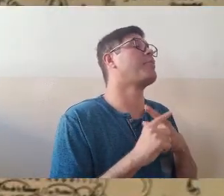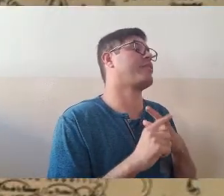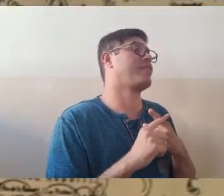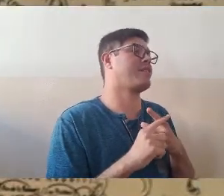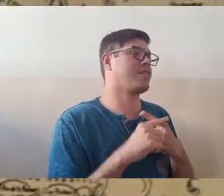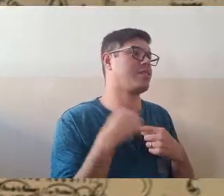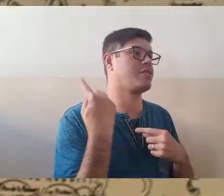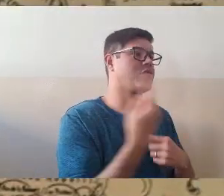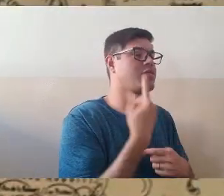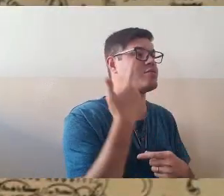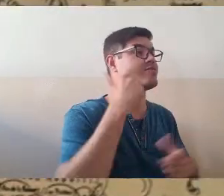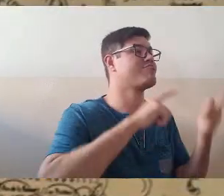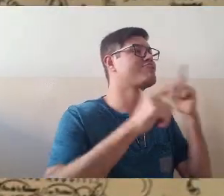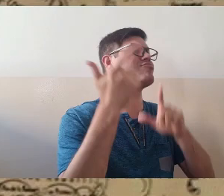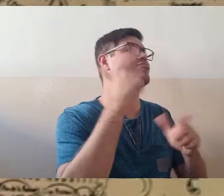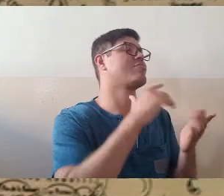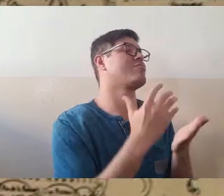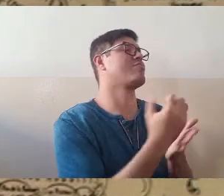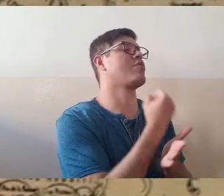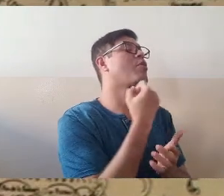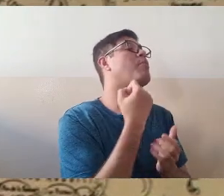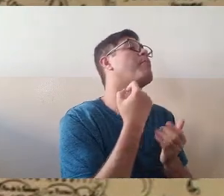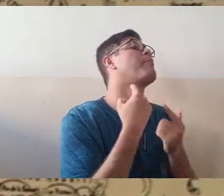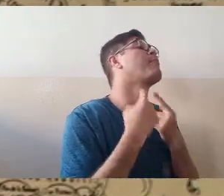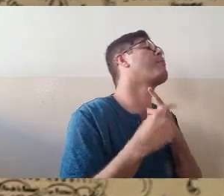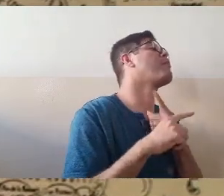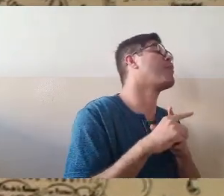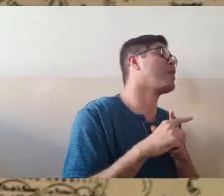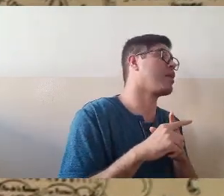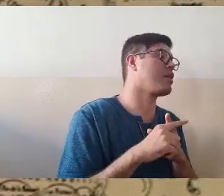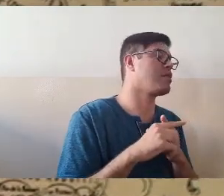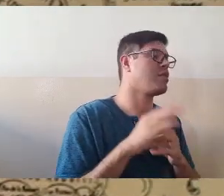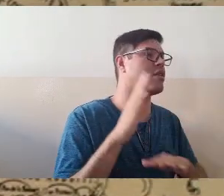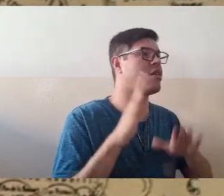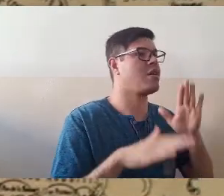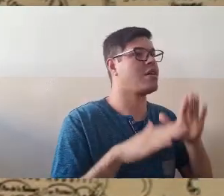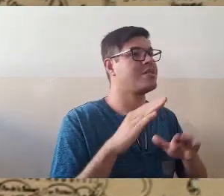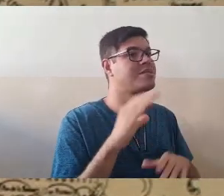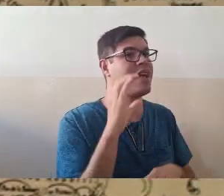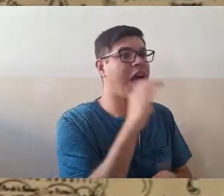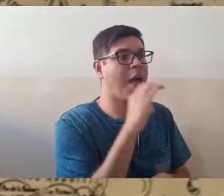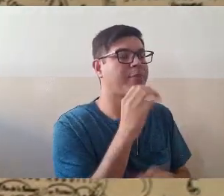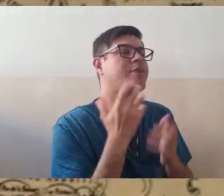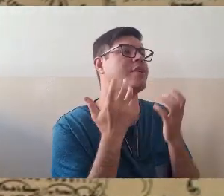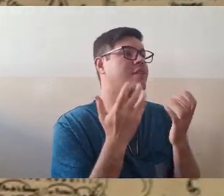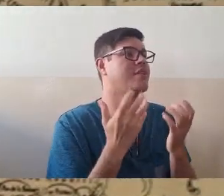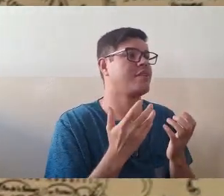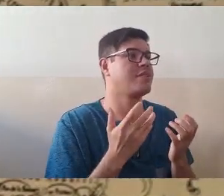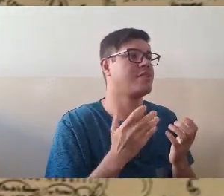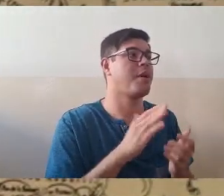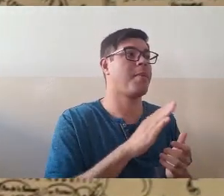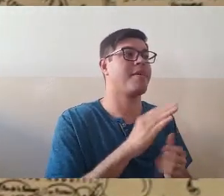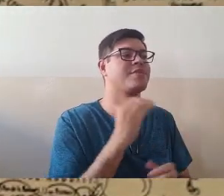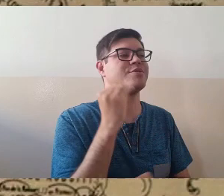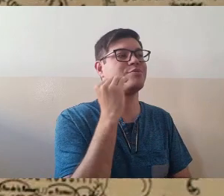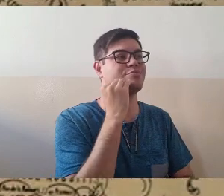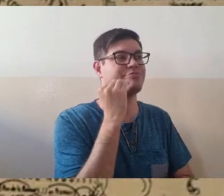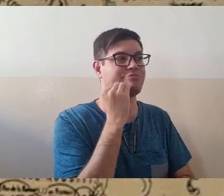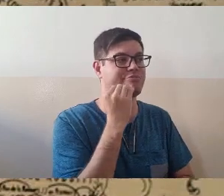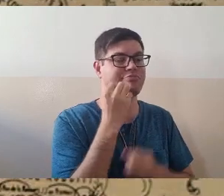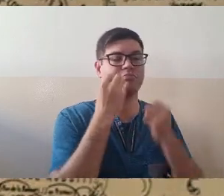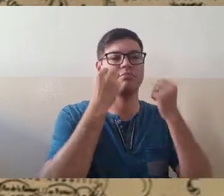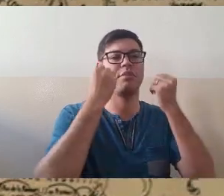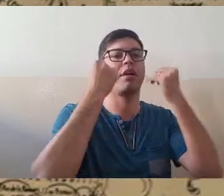estamos conseguindo fazer isso? É claro que a gente gostaria que as coisas fossem mais rápidas. E eu aproveito essa oportunidade para dizer para as